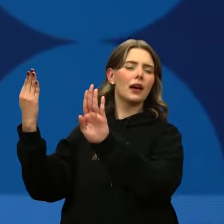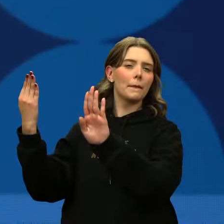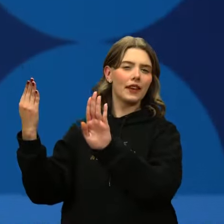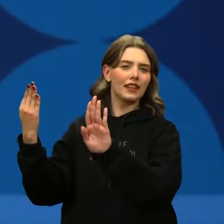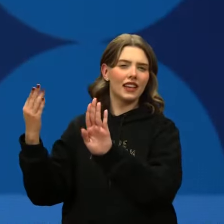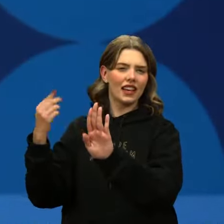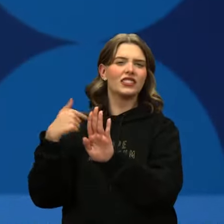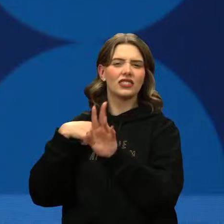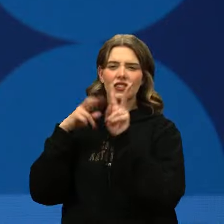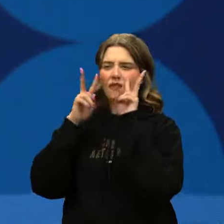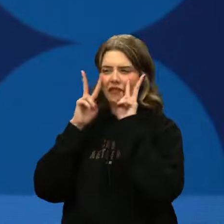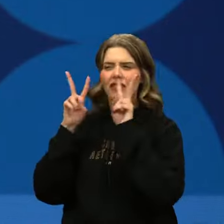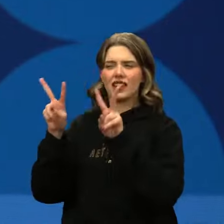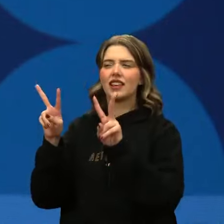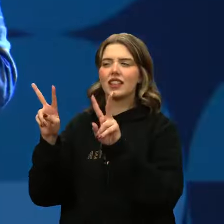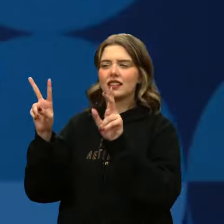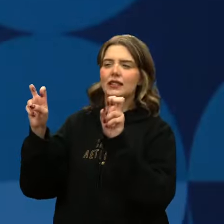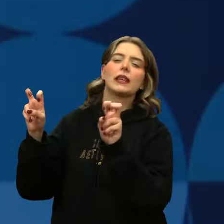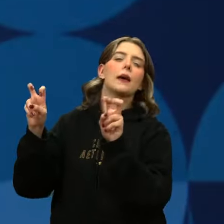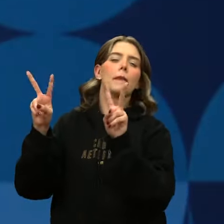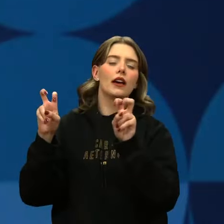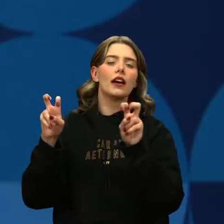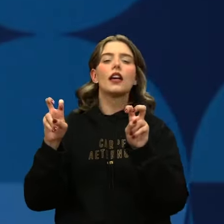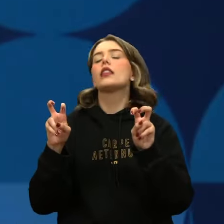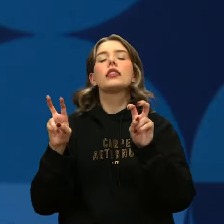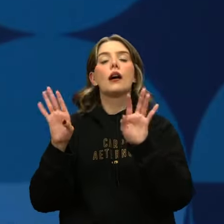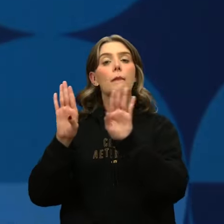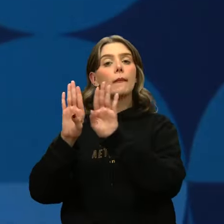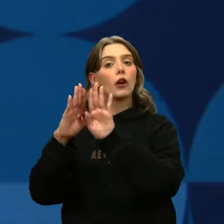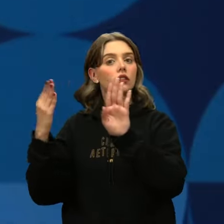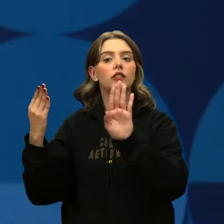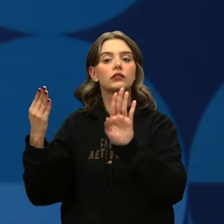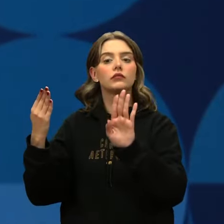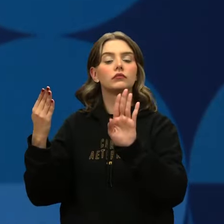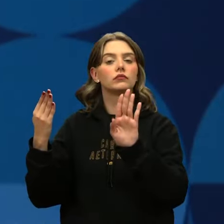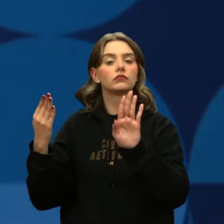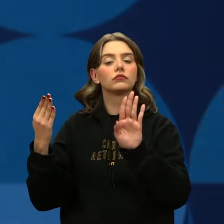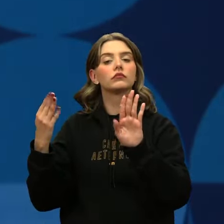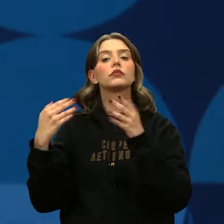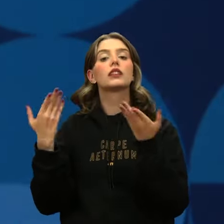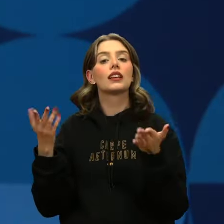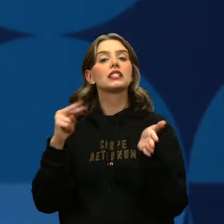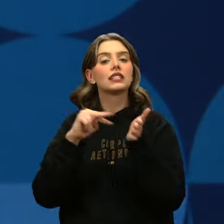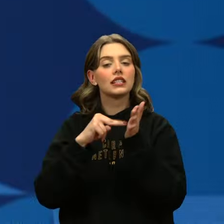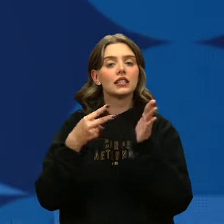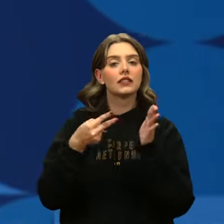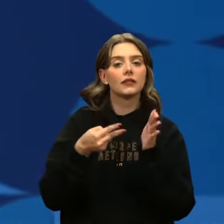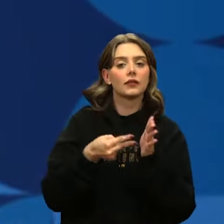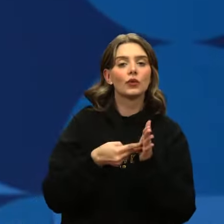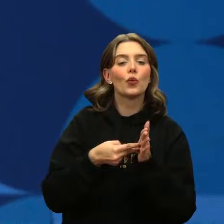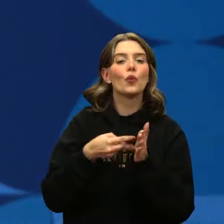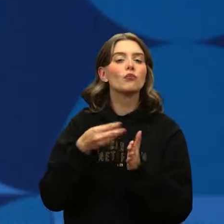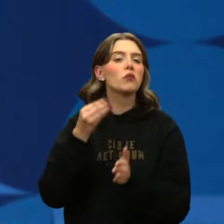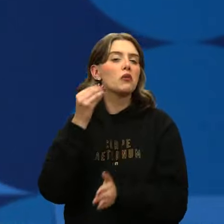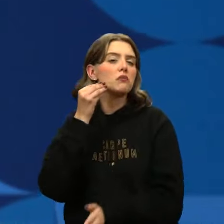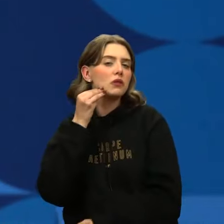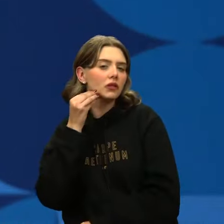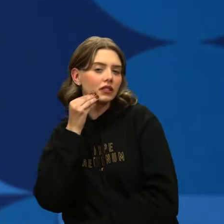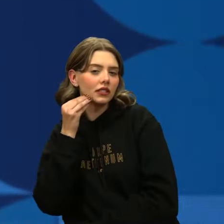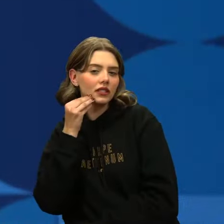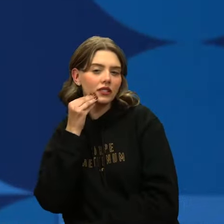essa analogia da porta sendo falada. E normalmente a porta quer dizer uma oportunidade